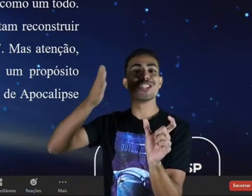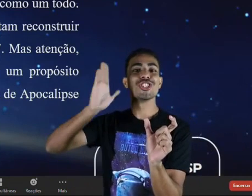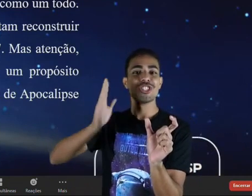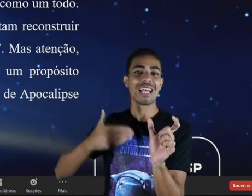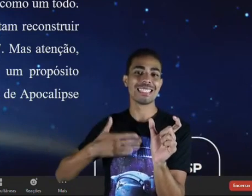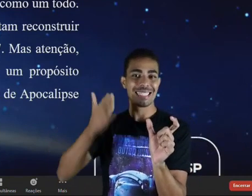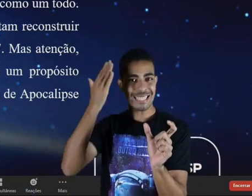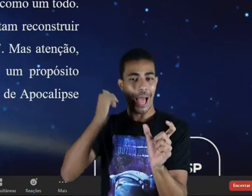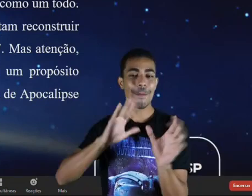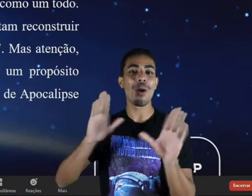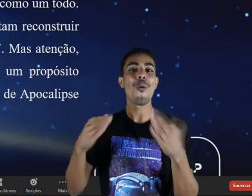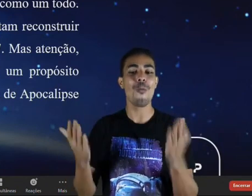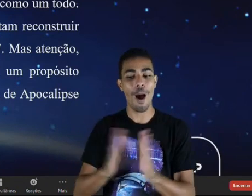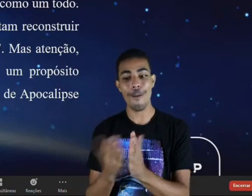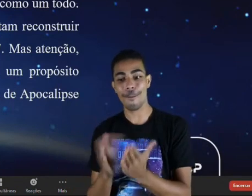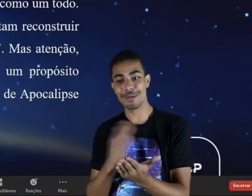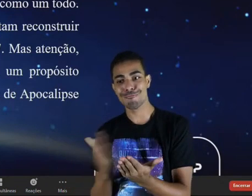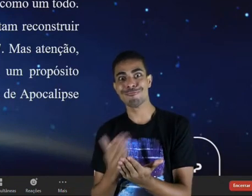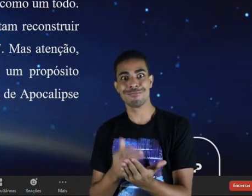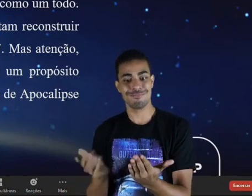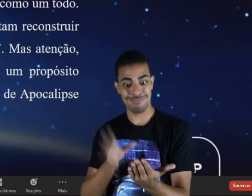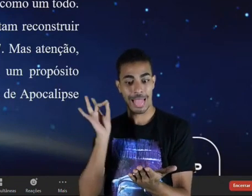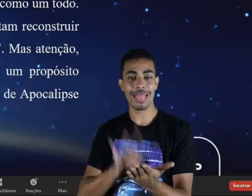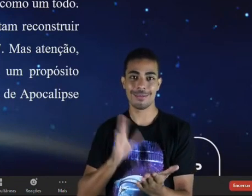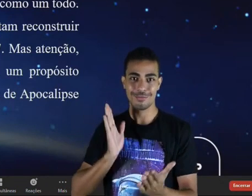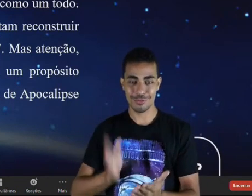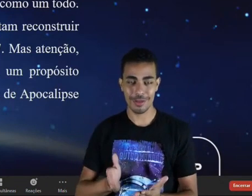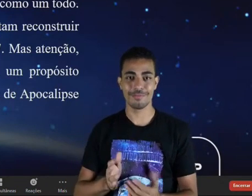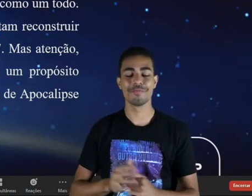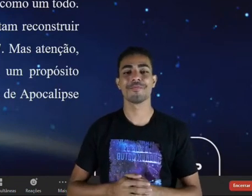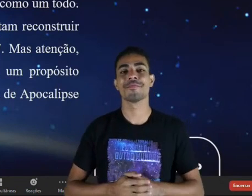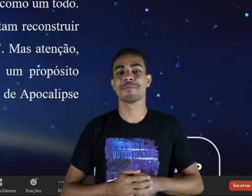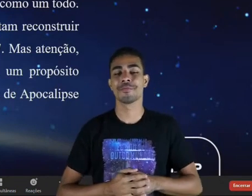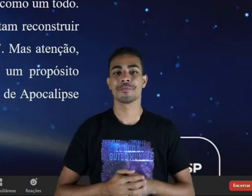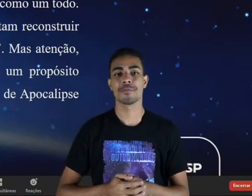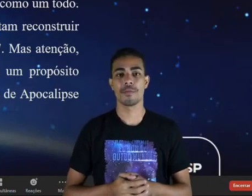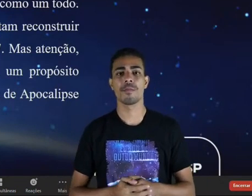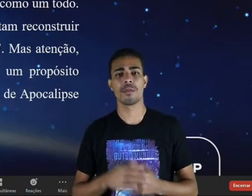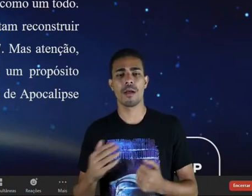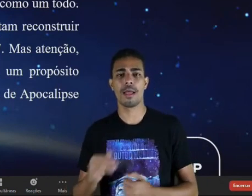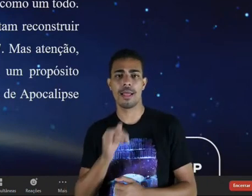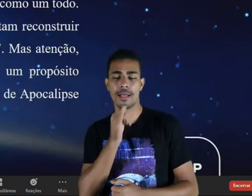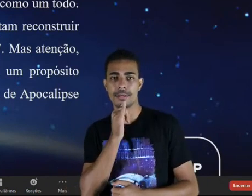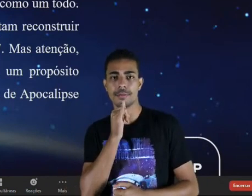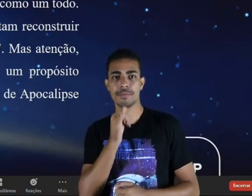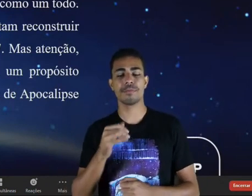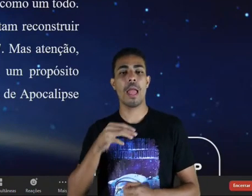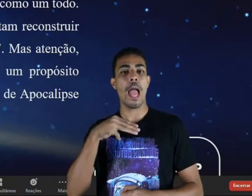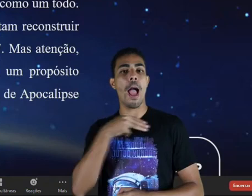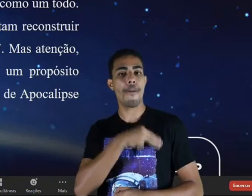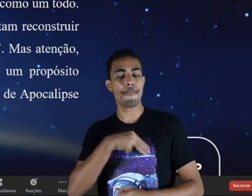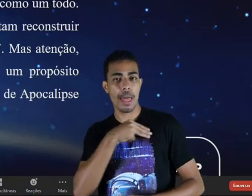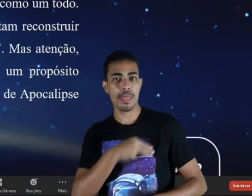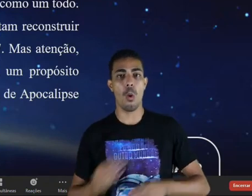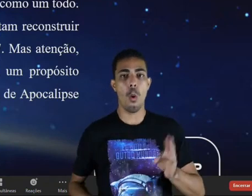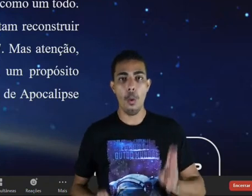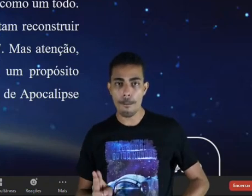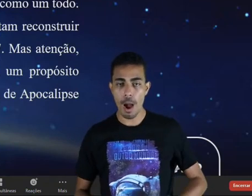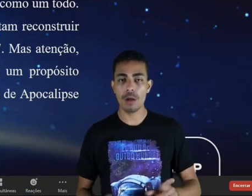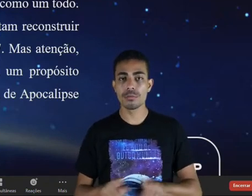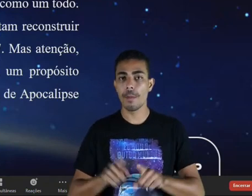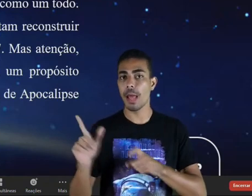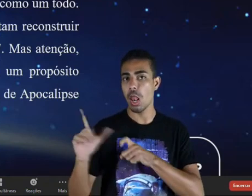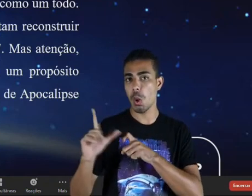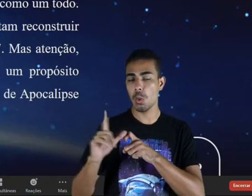Bíblia Sagrada. Por exemplo, no caso dos evangelhos sinóticos, Mateus, Marcos e Lucas, você pode ver